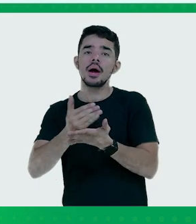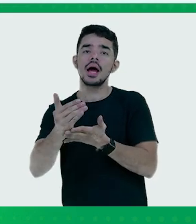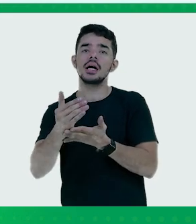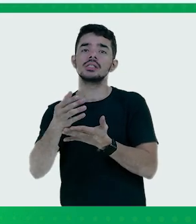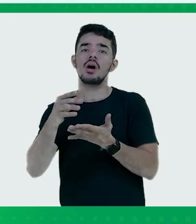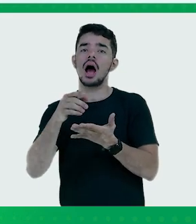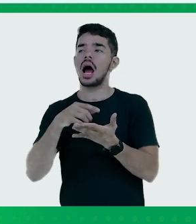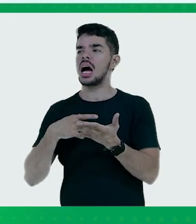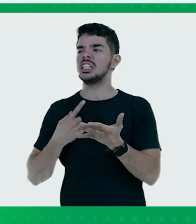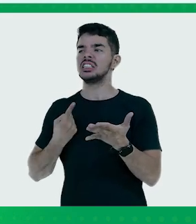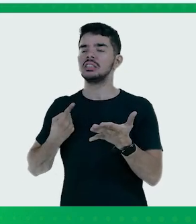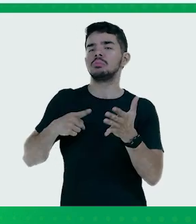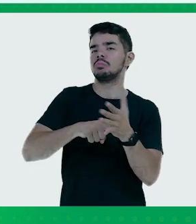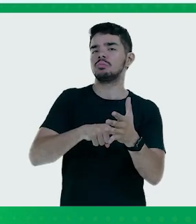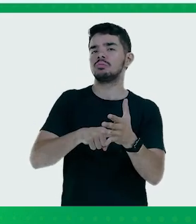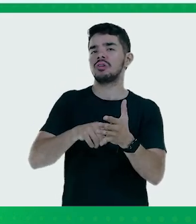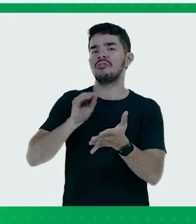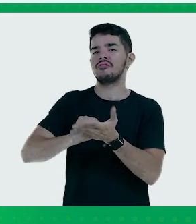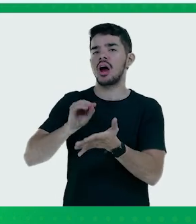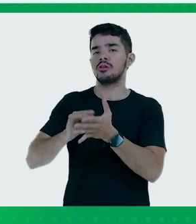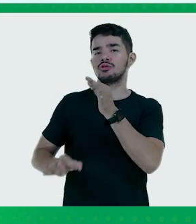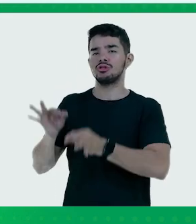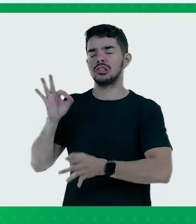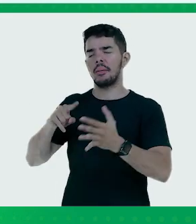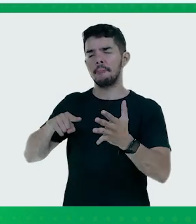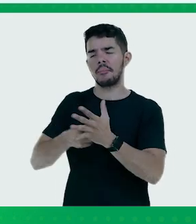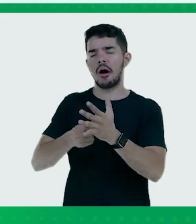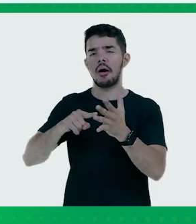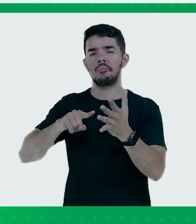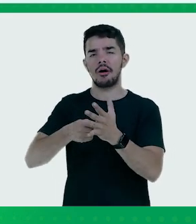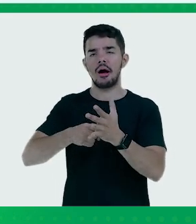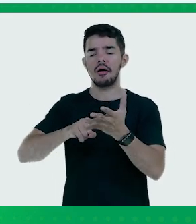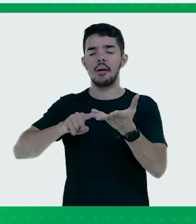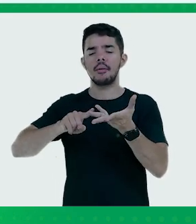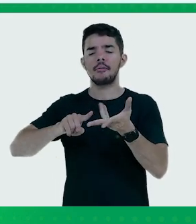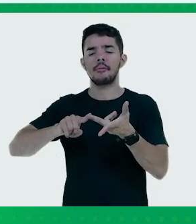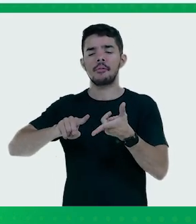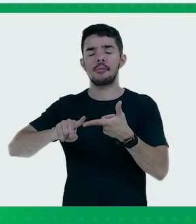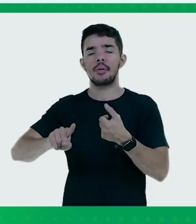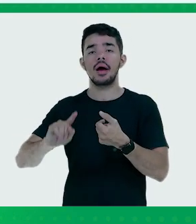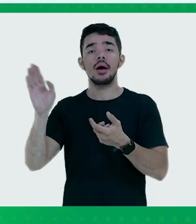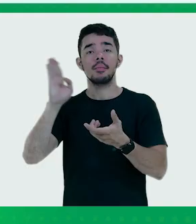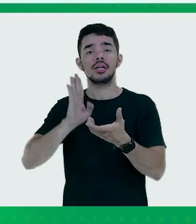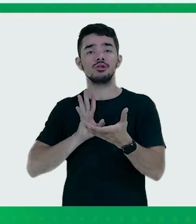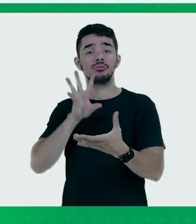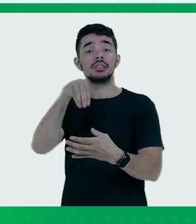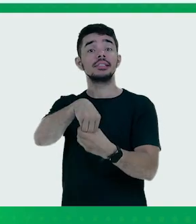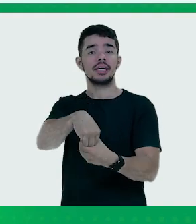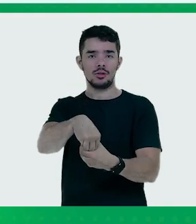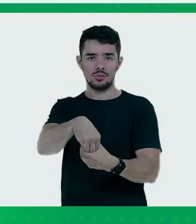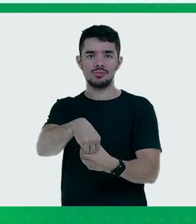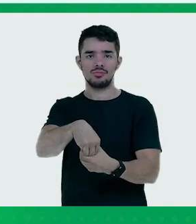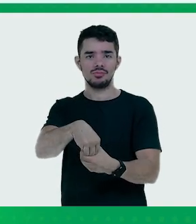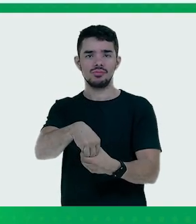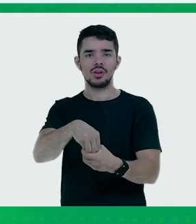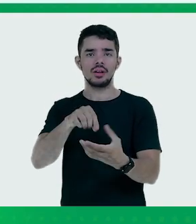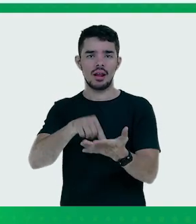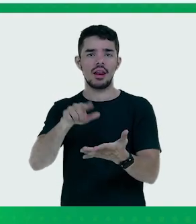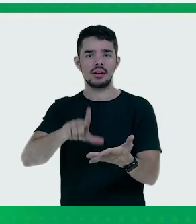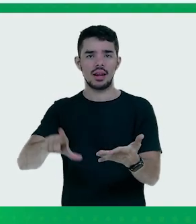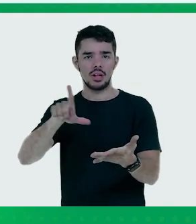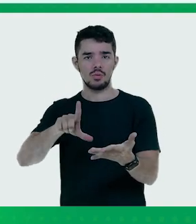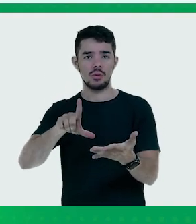as injustiças sociais e retratam o Brasil de forma real. Então,